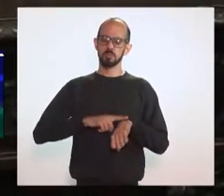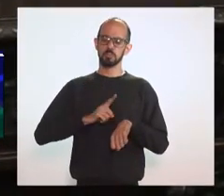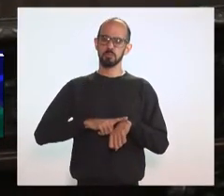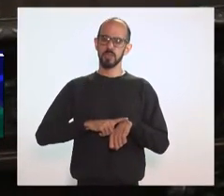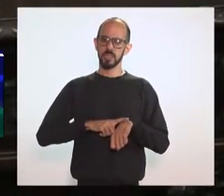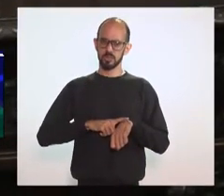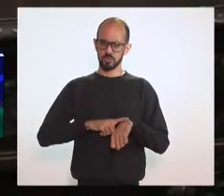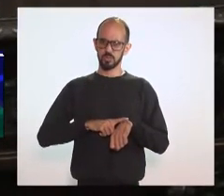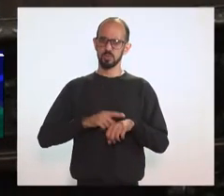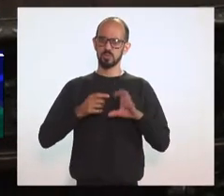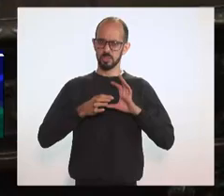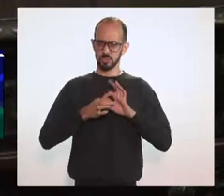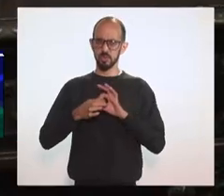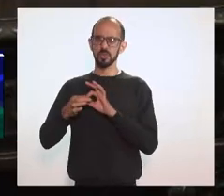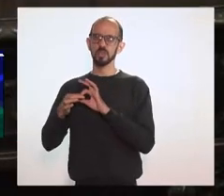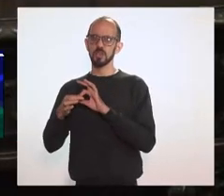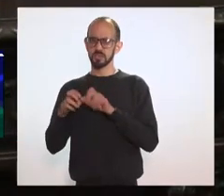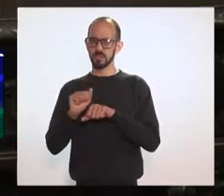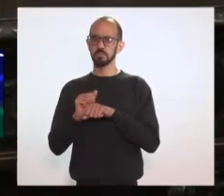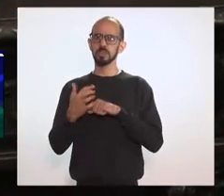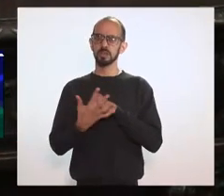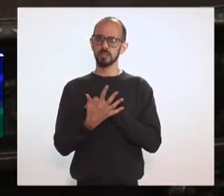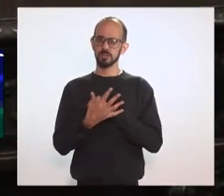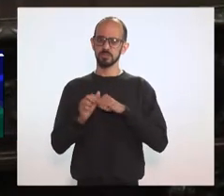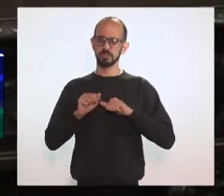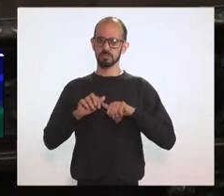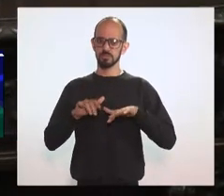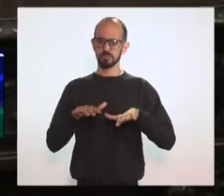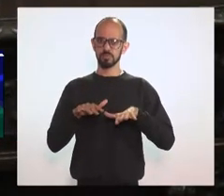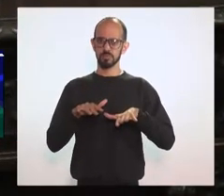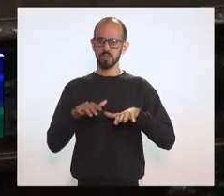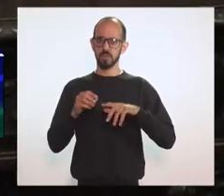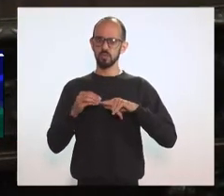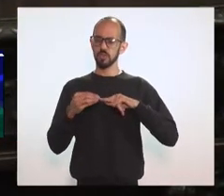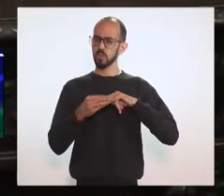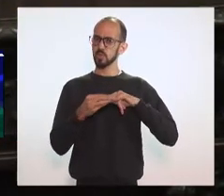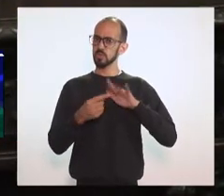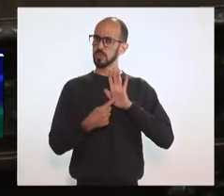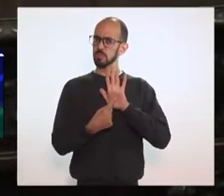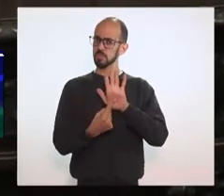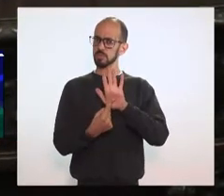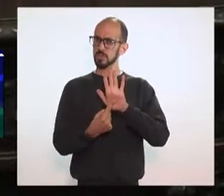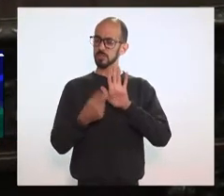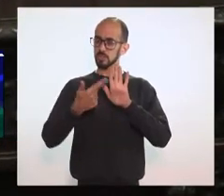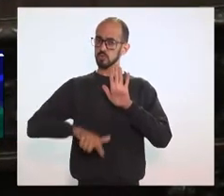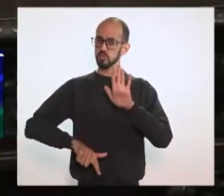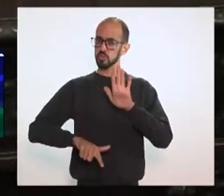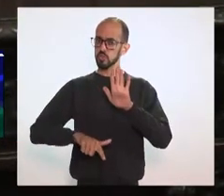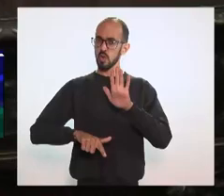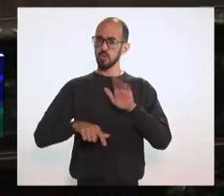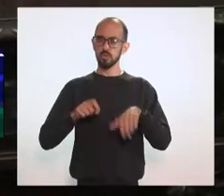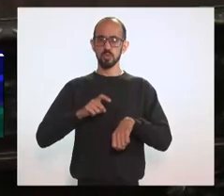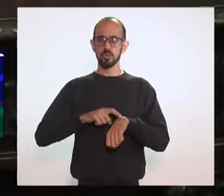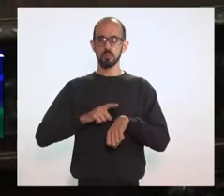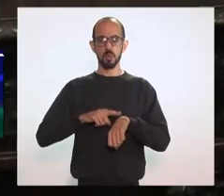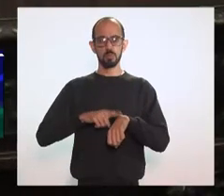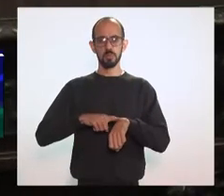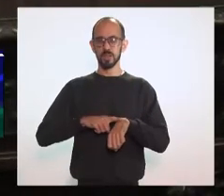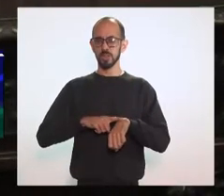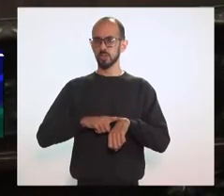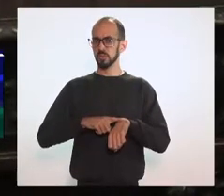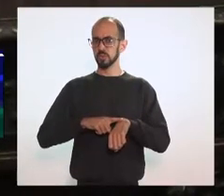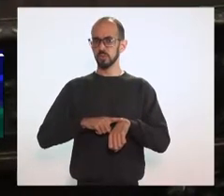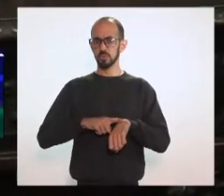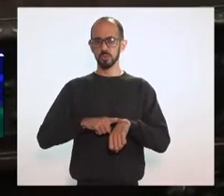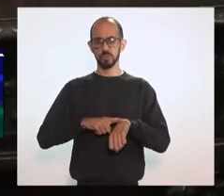nesse novo pico da pandemia, o Observatório da Fiocruz está mostrando que nós estamos, de novo, Renata, no momento de cume, no